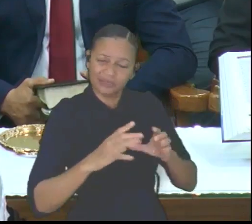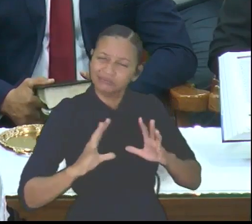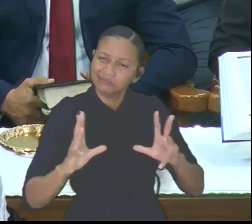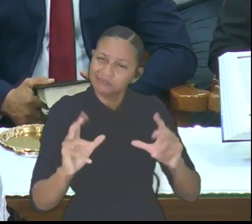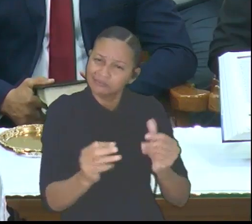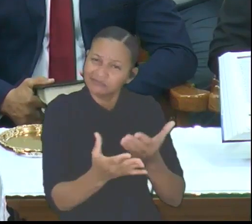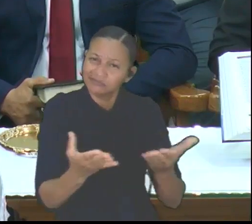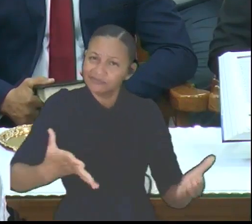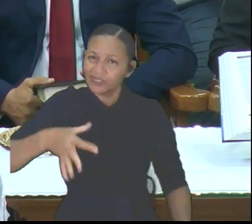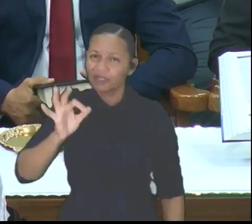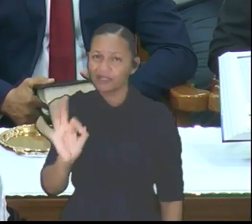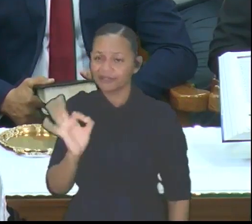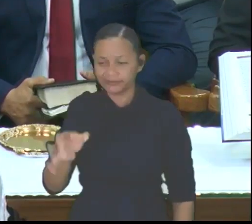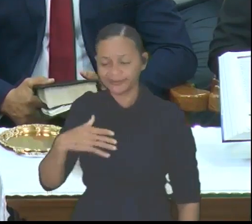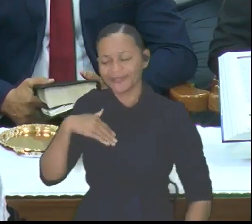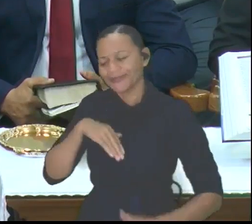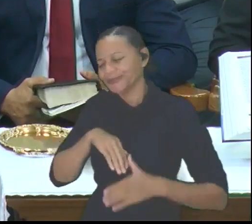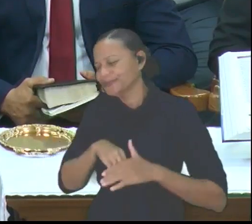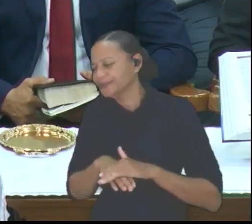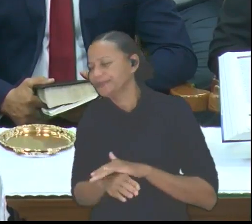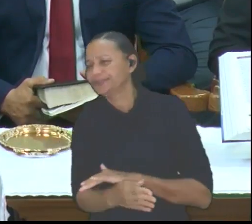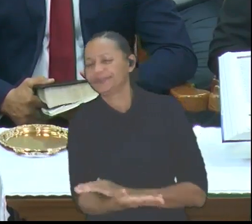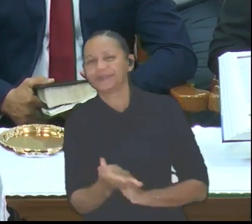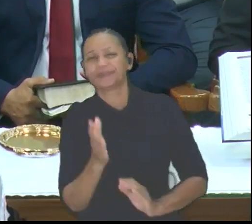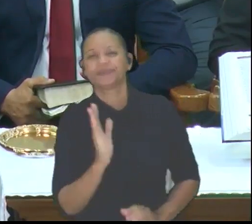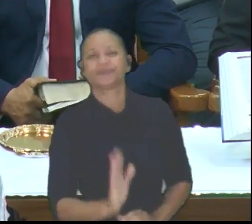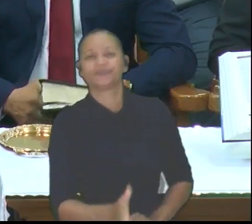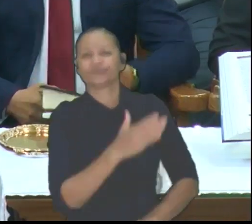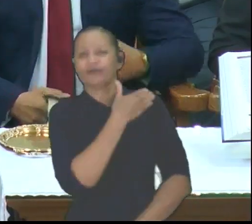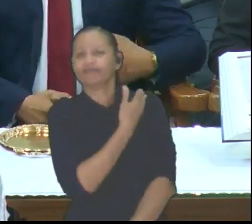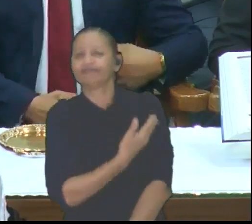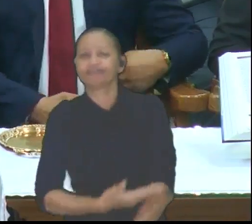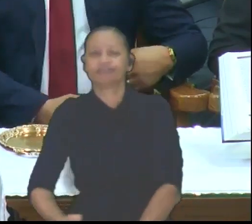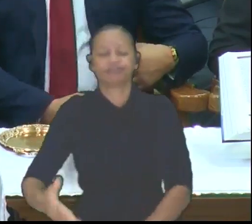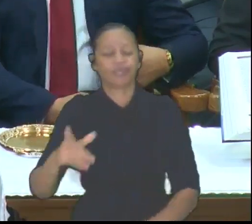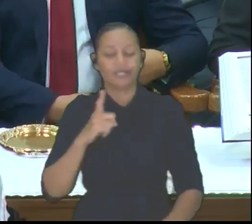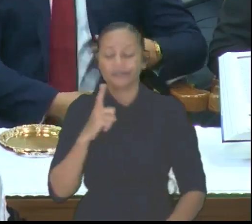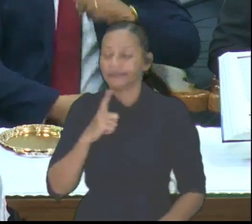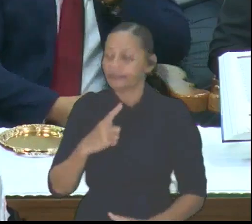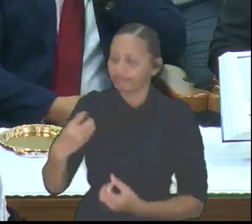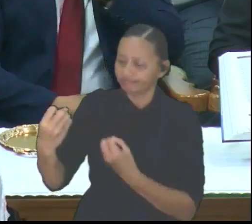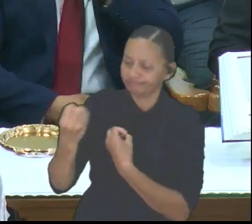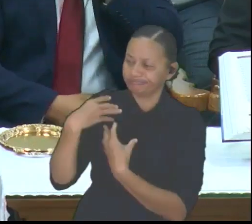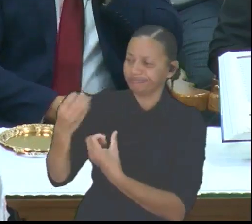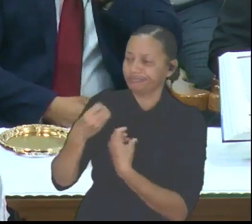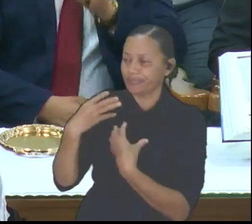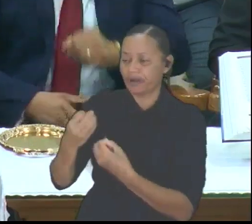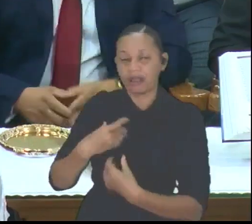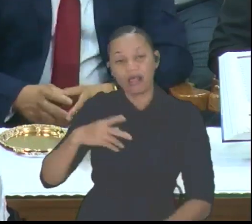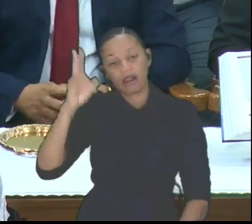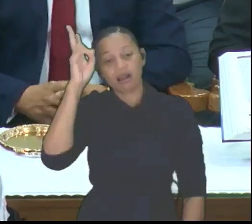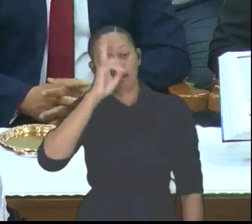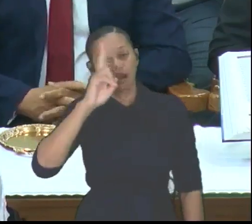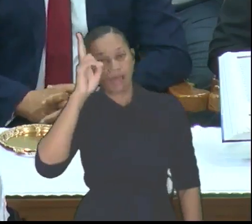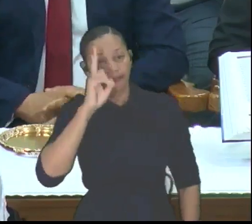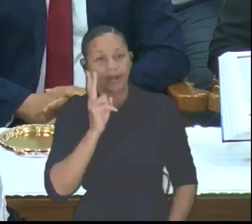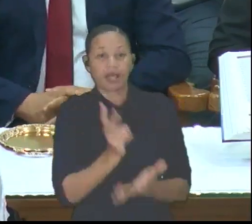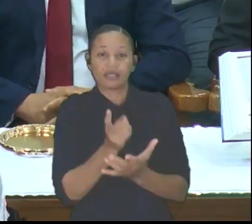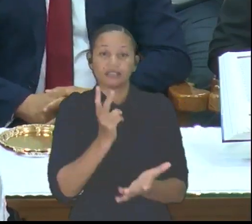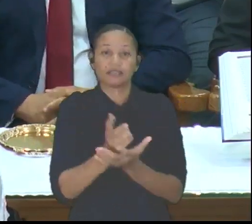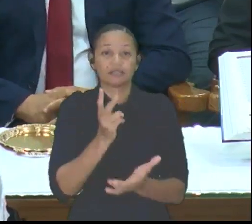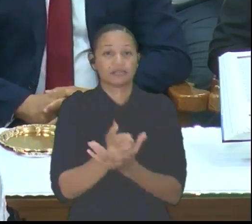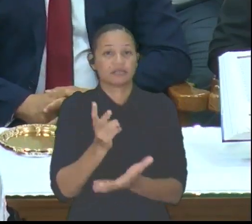nós somos acostumados, e assim talvez somos educados, a lembrar de Tomé pela